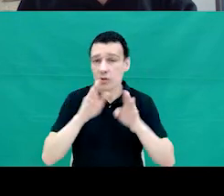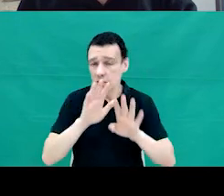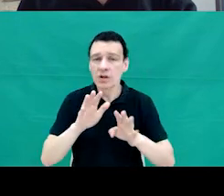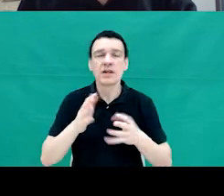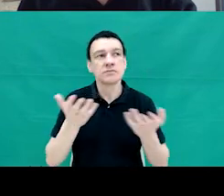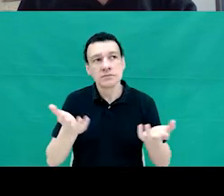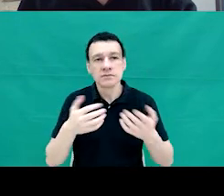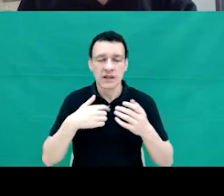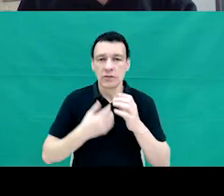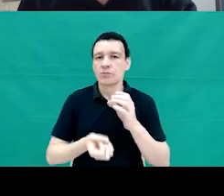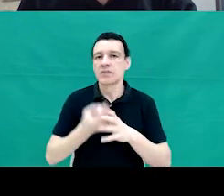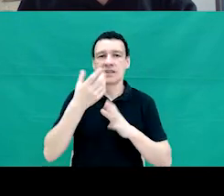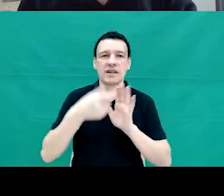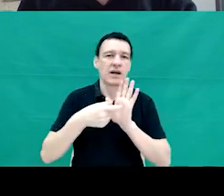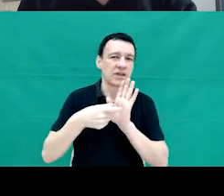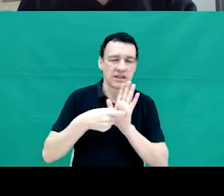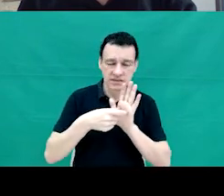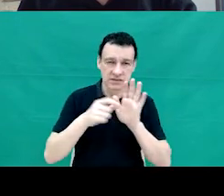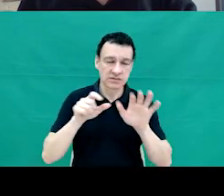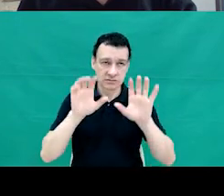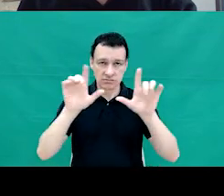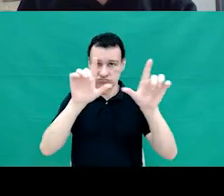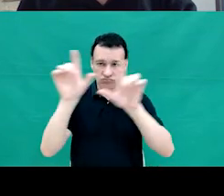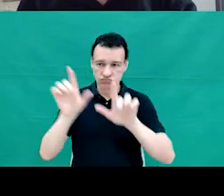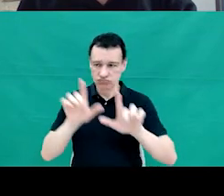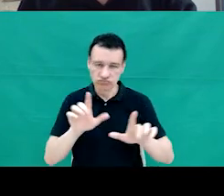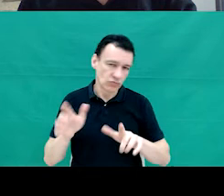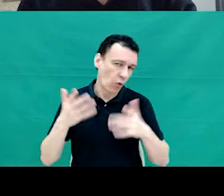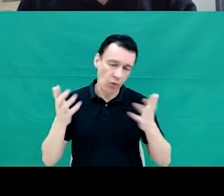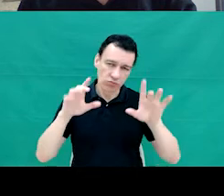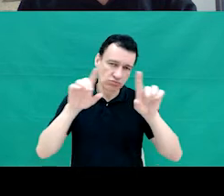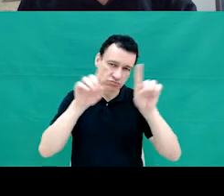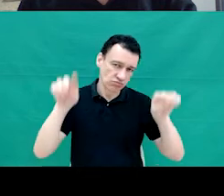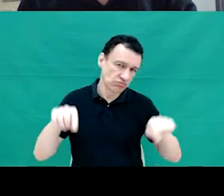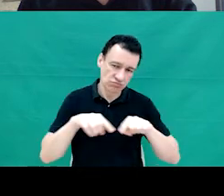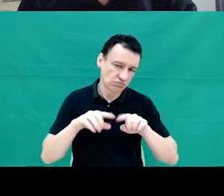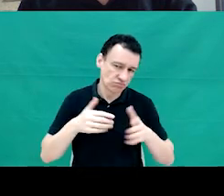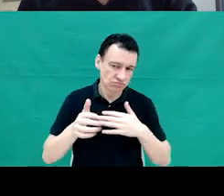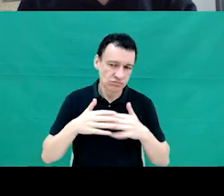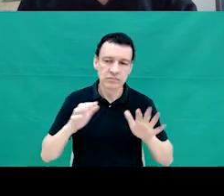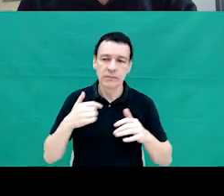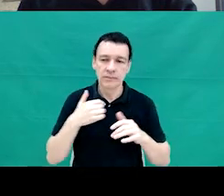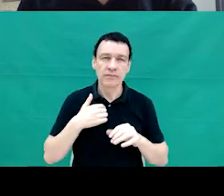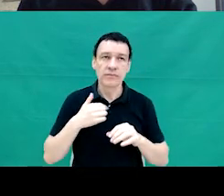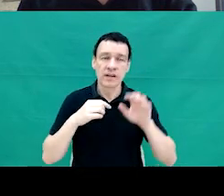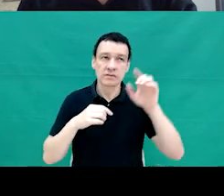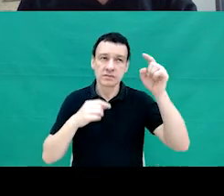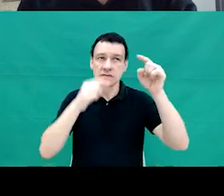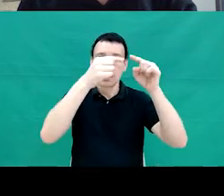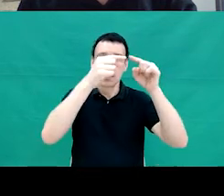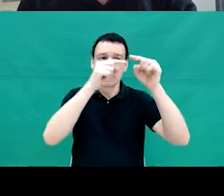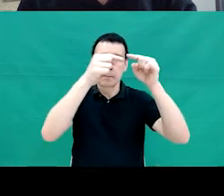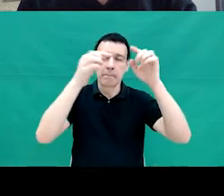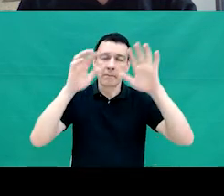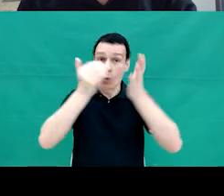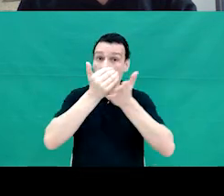uma aplicação lógica, uma aplicação que faça sentido, que saiba conduzir o seu usuário exatamente do ponto